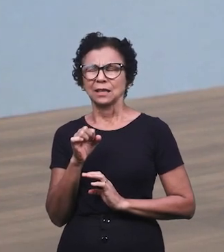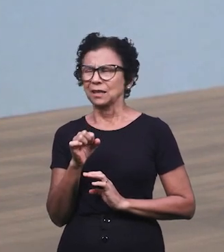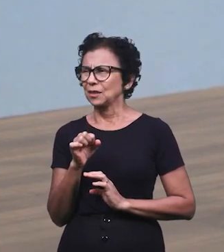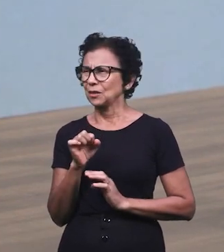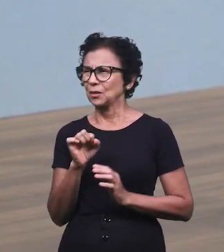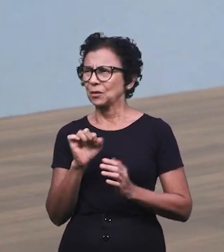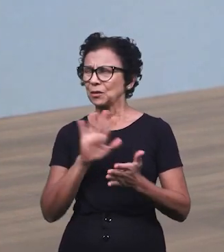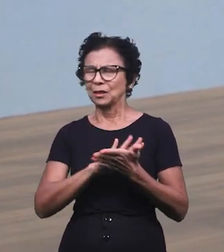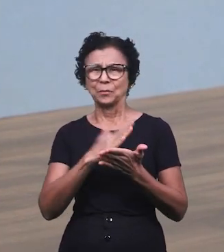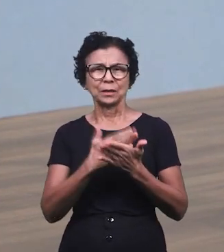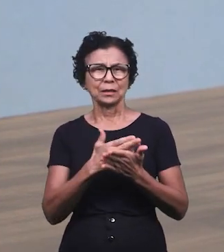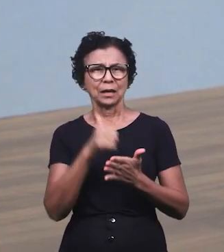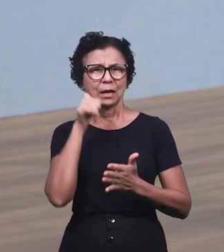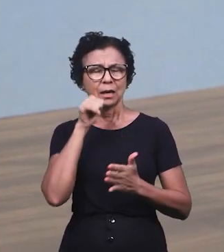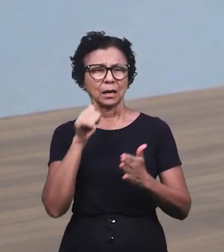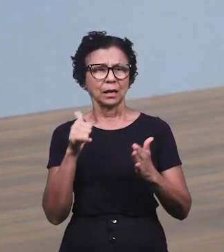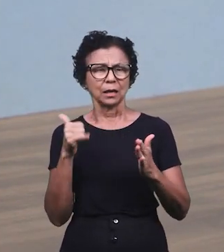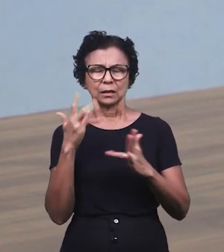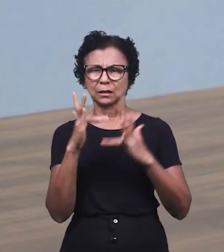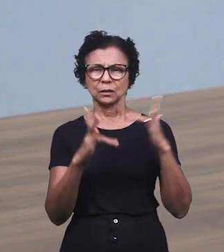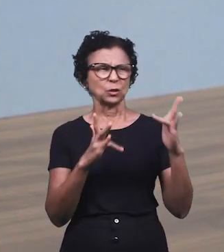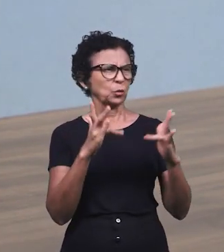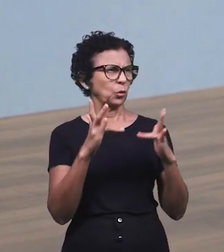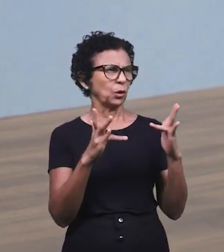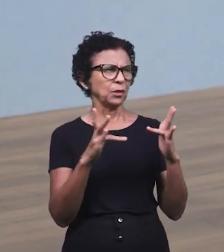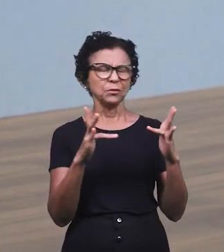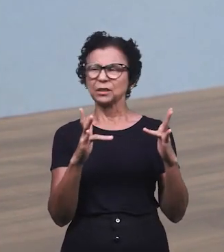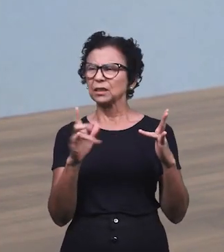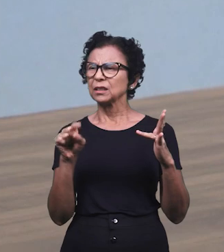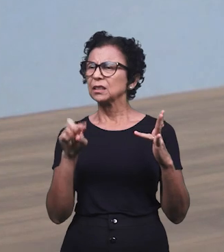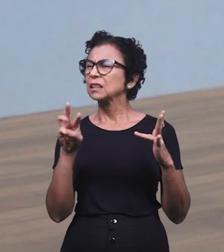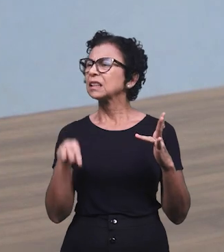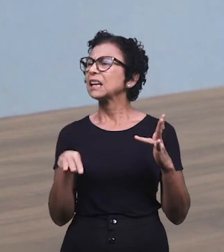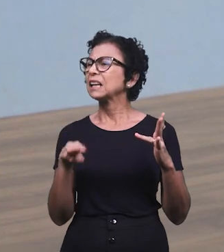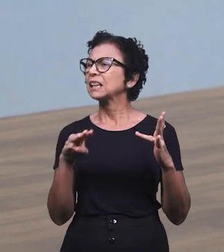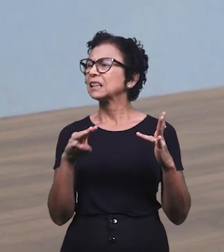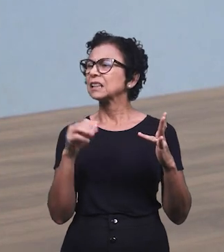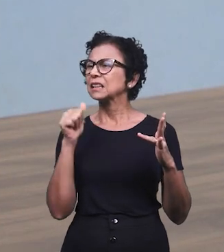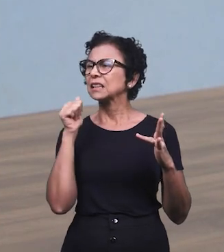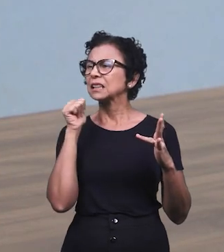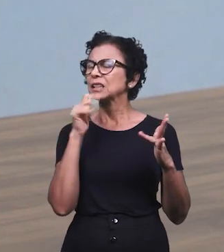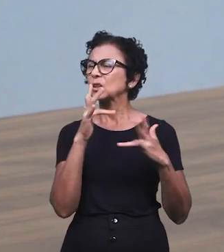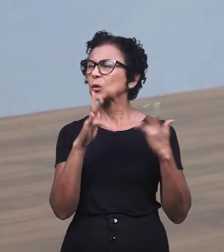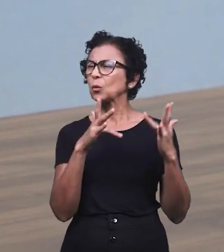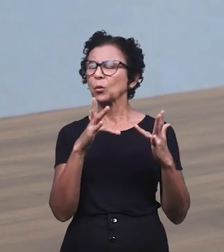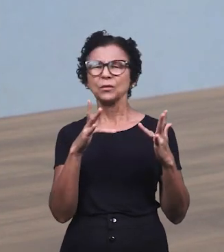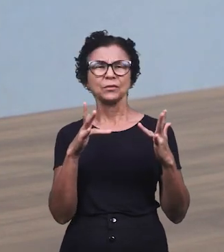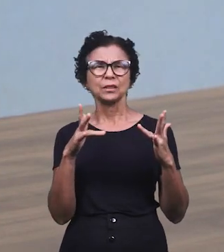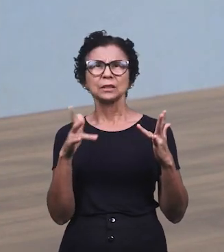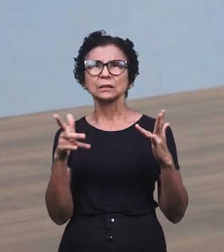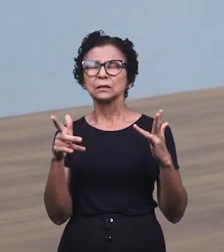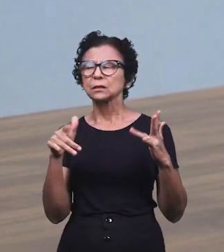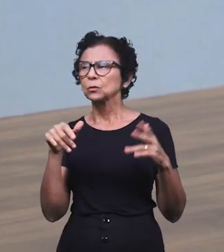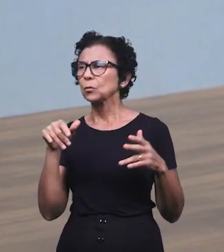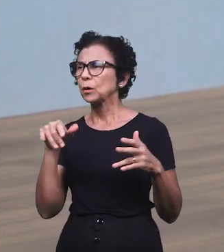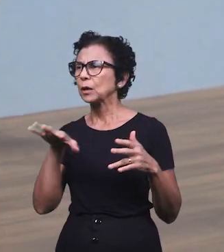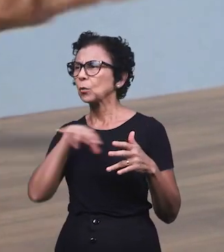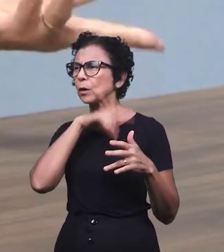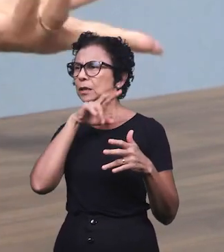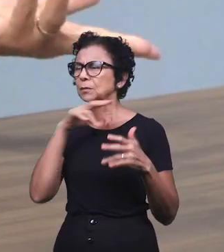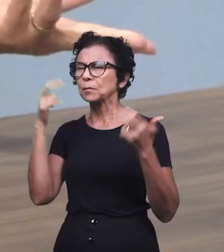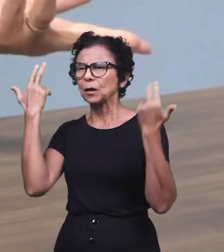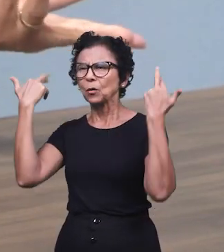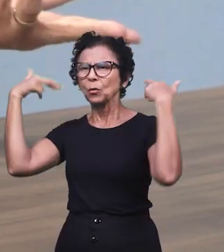noiva, que noiva? Do Cordeiro. Do Cordeiro, aí penso num animal cordeiro, e a